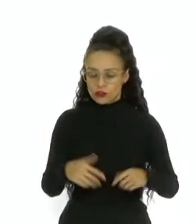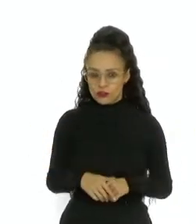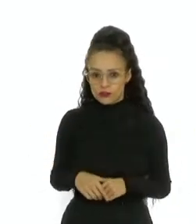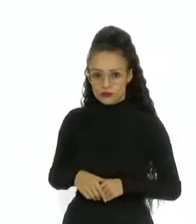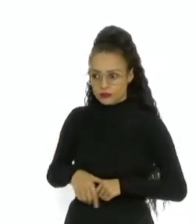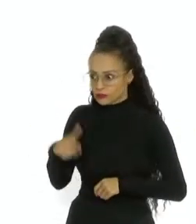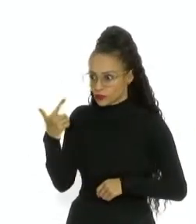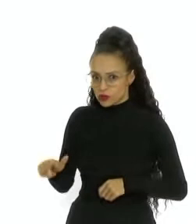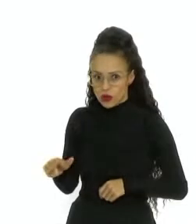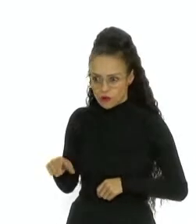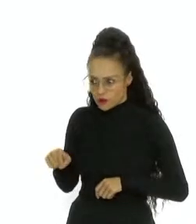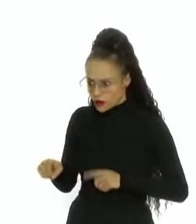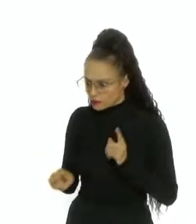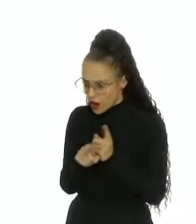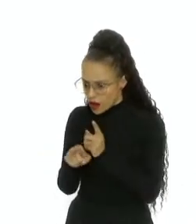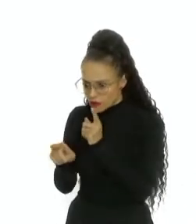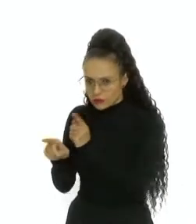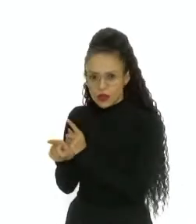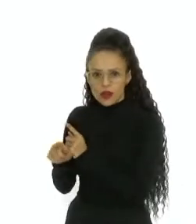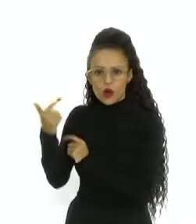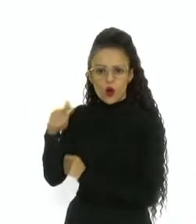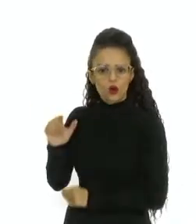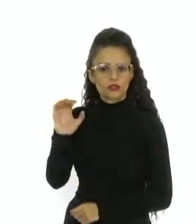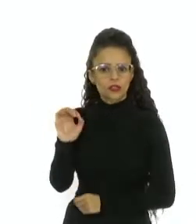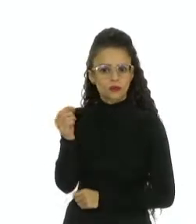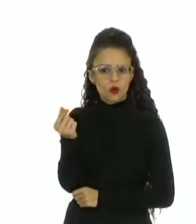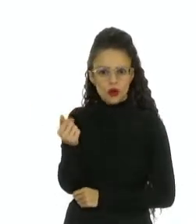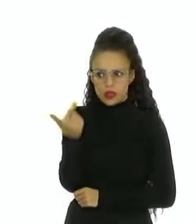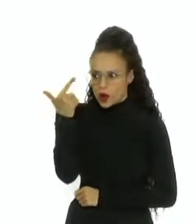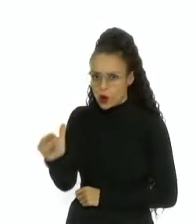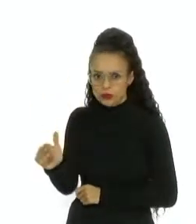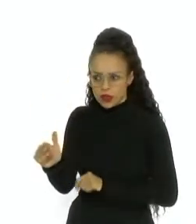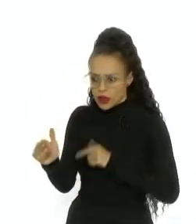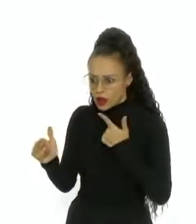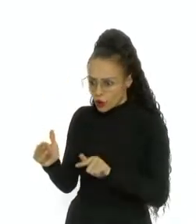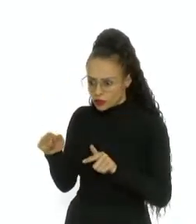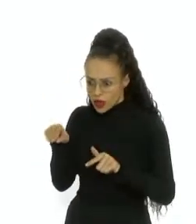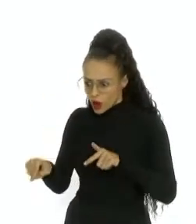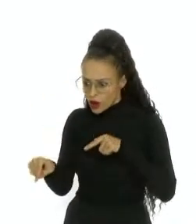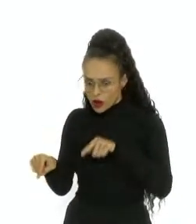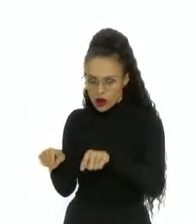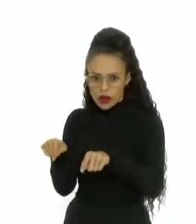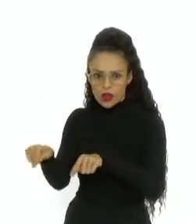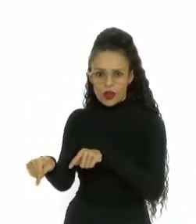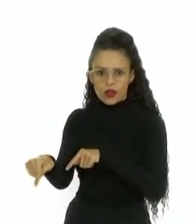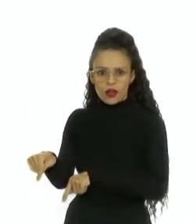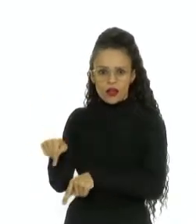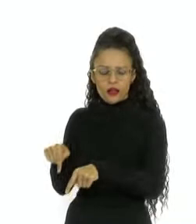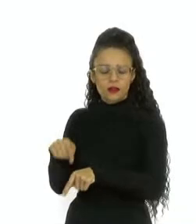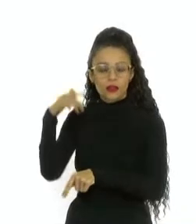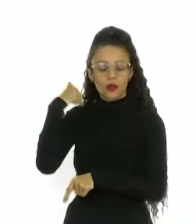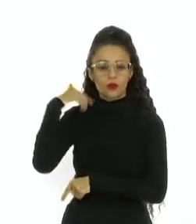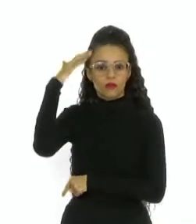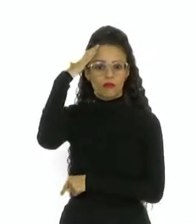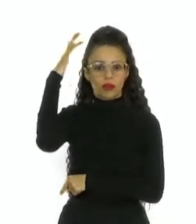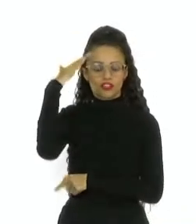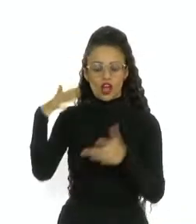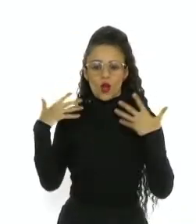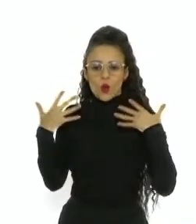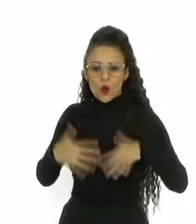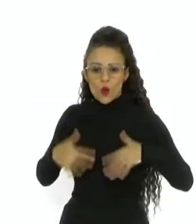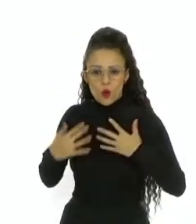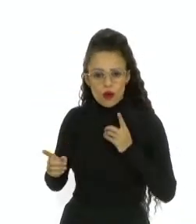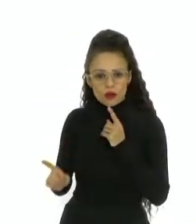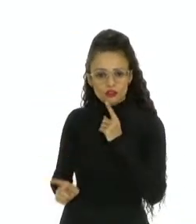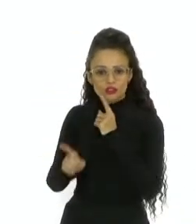logo em seguida achei outra moeda, e outra, e mais outra. Imaginei que tinha